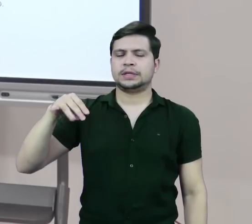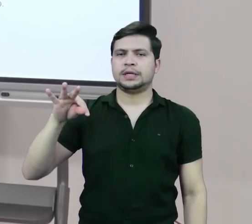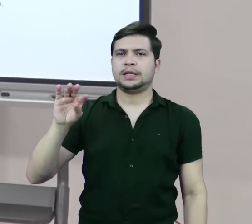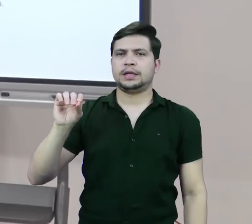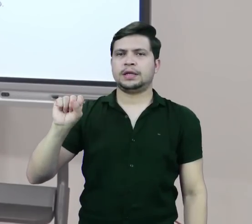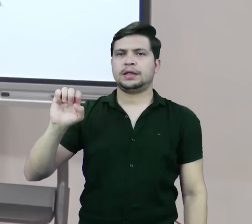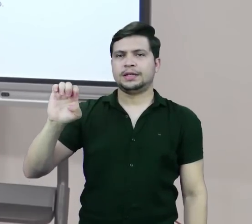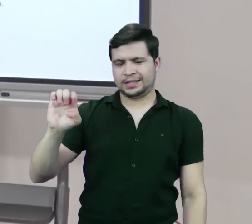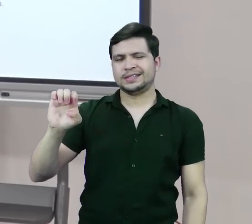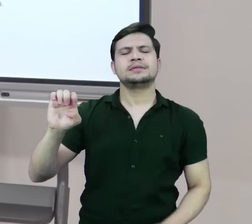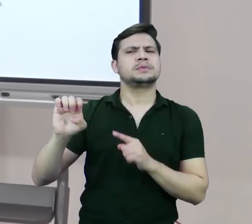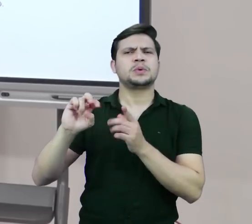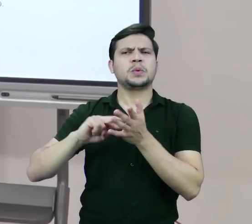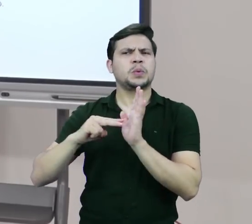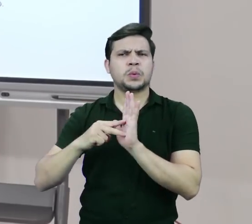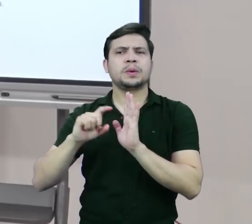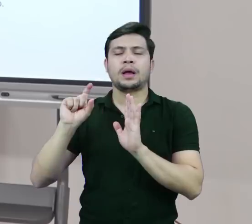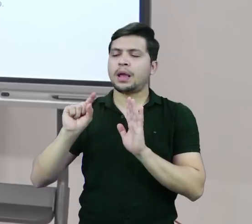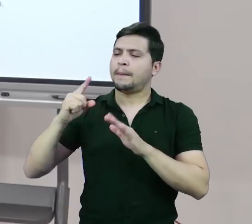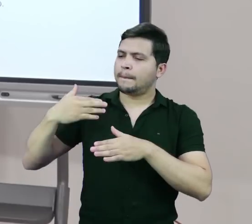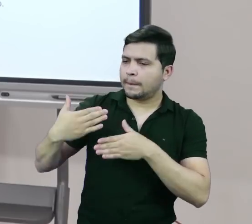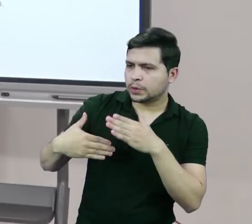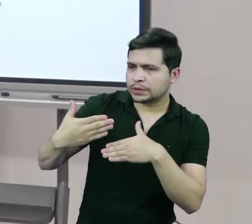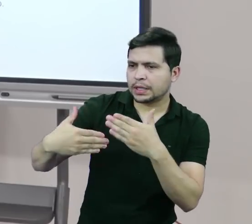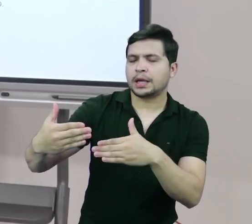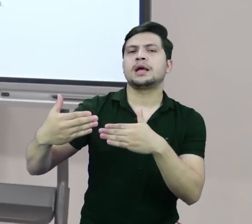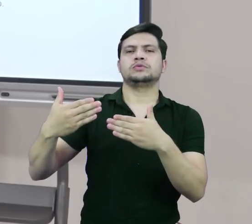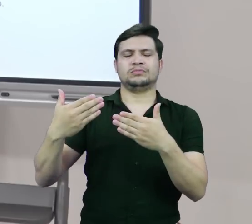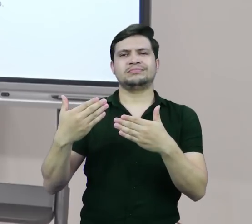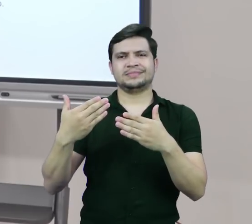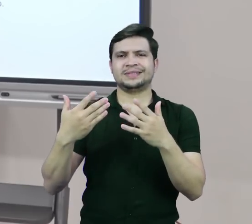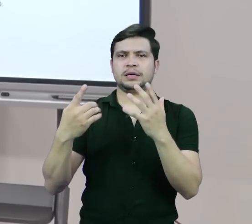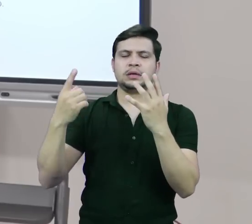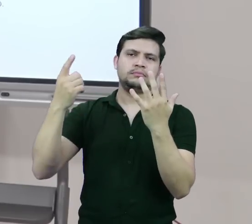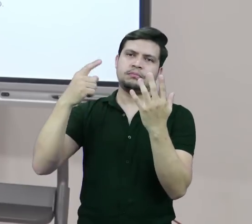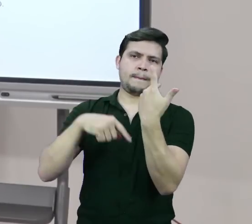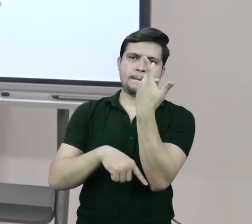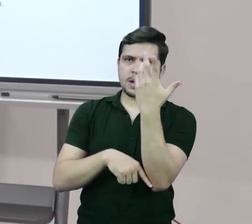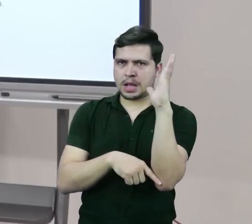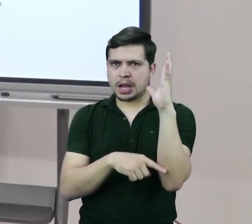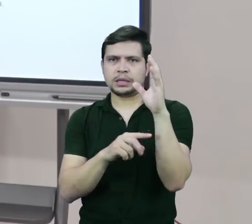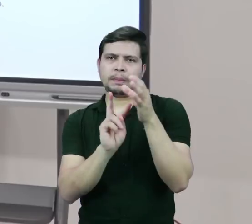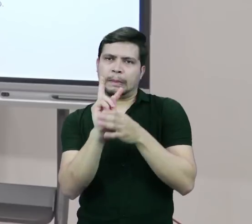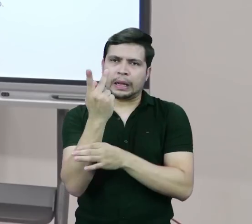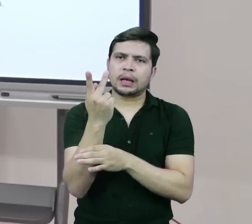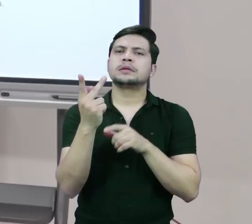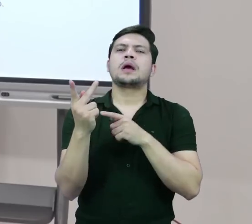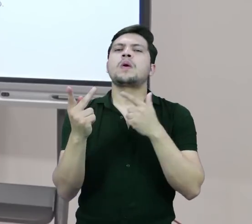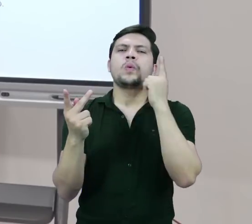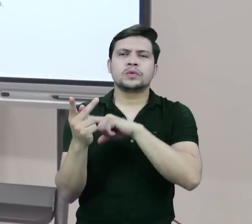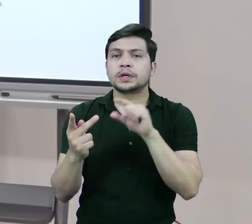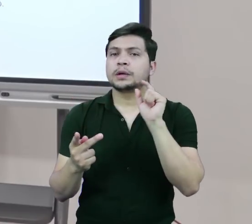chamado fotossíntese, né? O que é a fotossíntese? É o processo onde os seres fotossintetizantes, clorofilados,